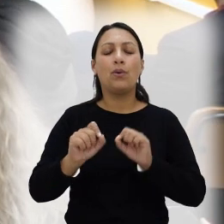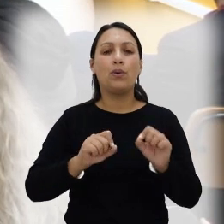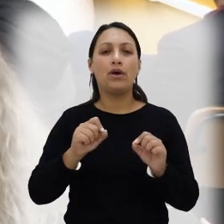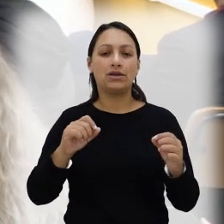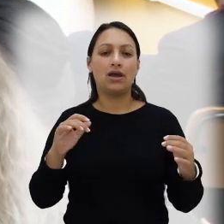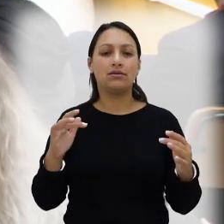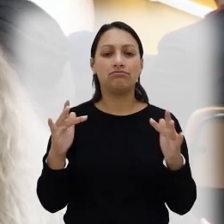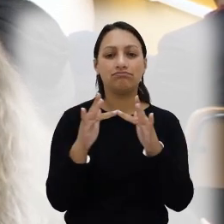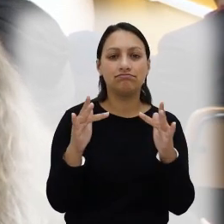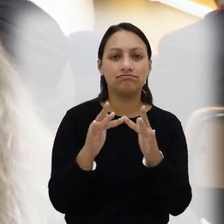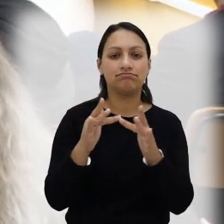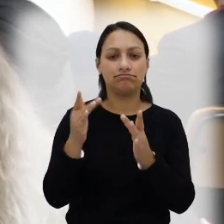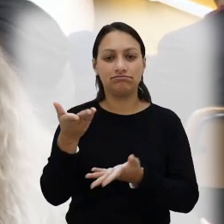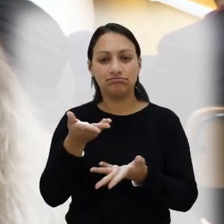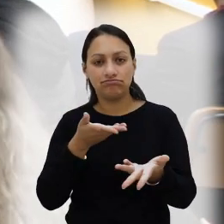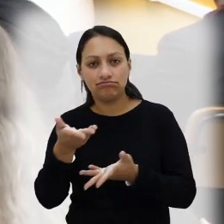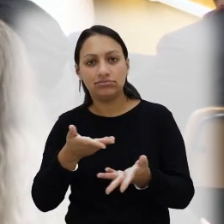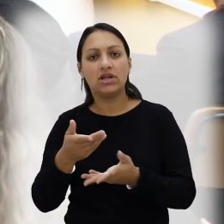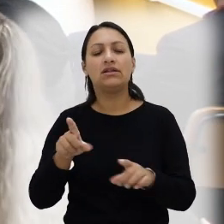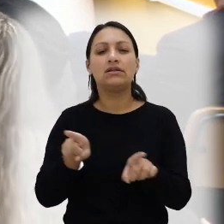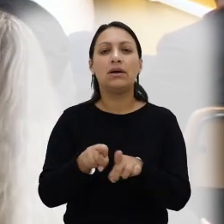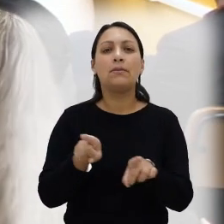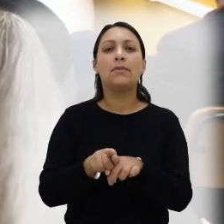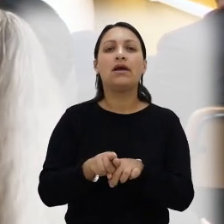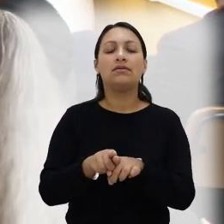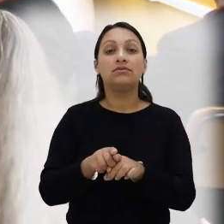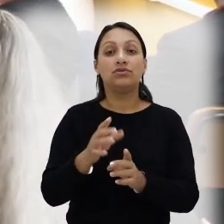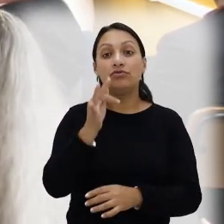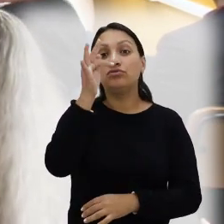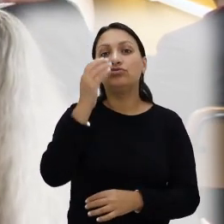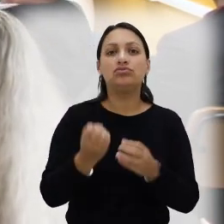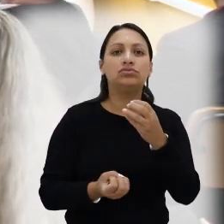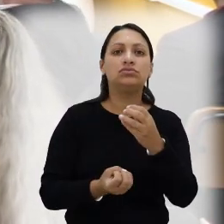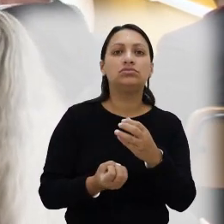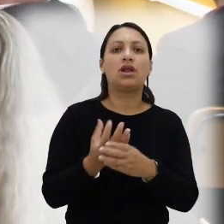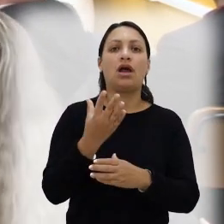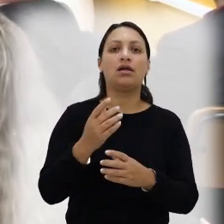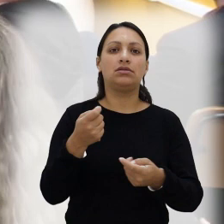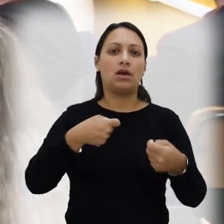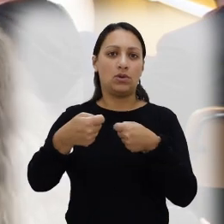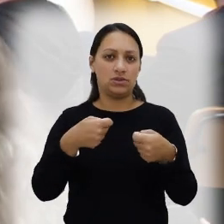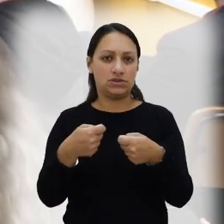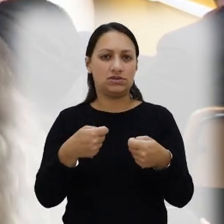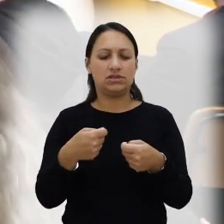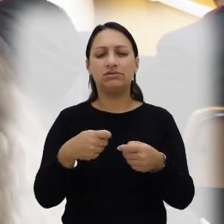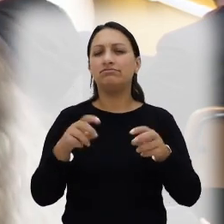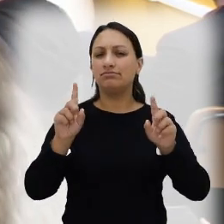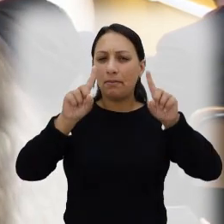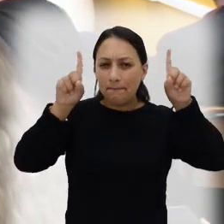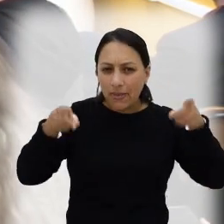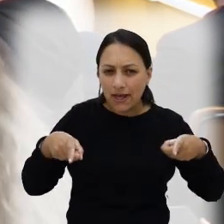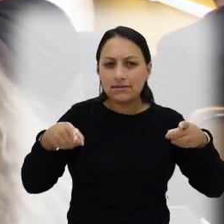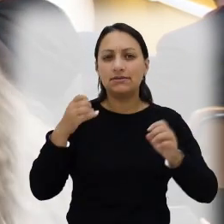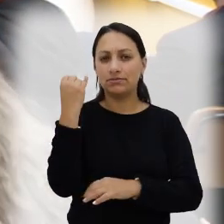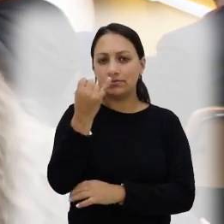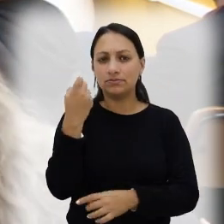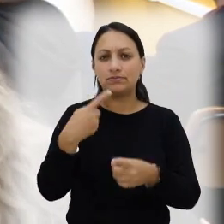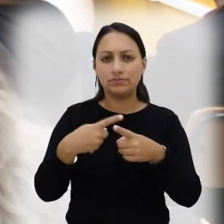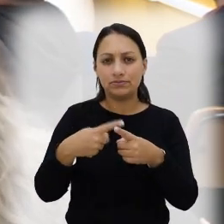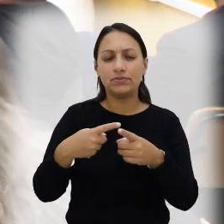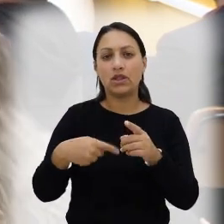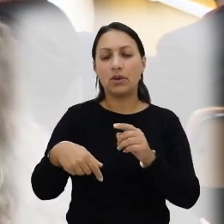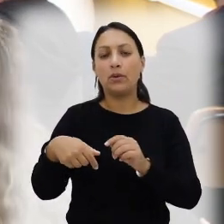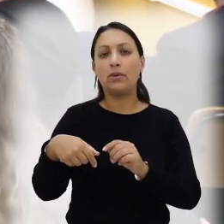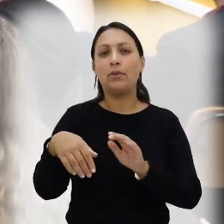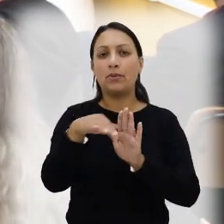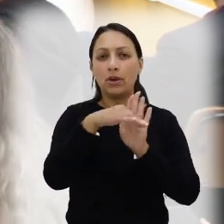virarem futuramente negócio. E acho que aqui cabe um parênteses importante, porque um programa de aceleração ele